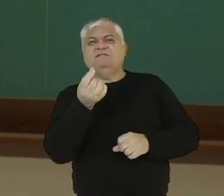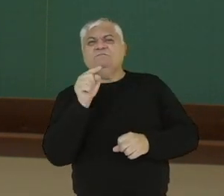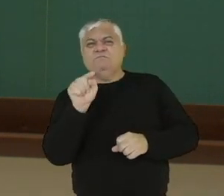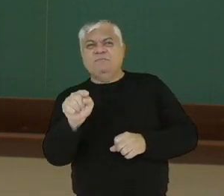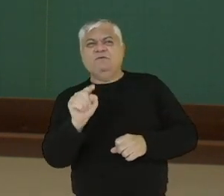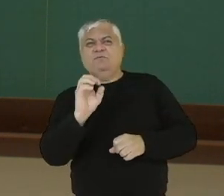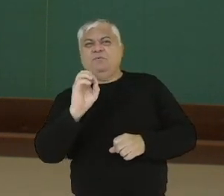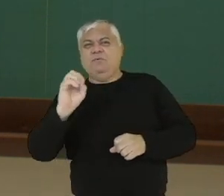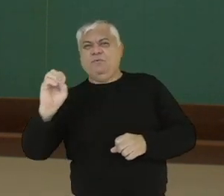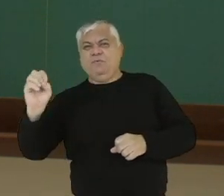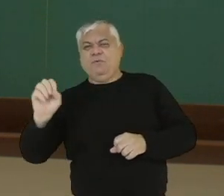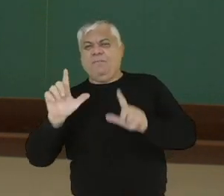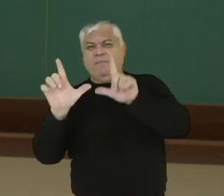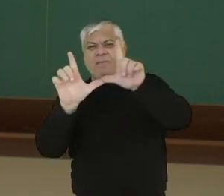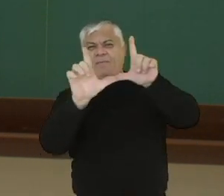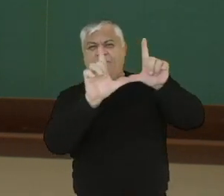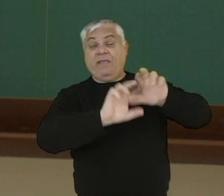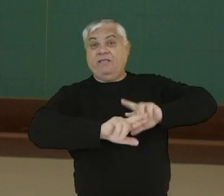placas diferentes.